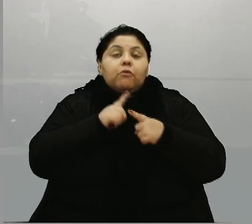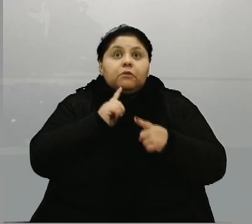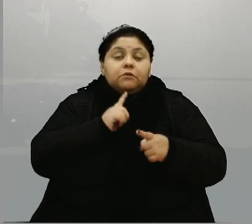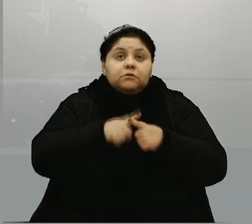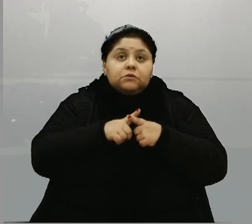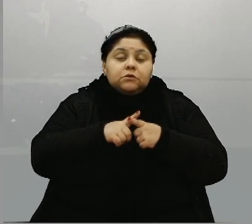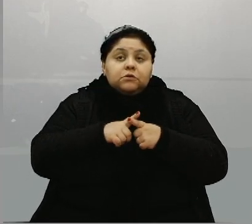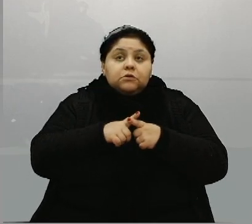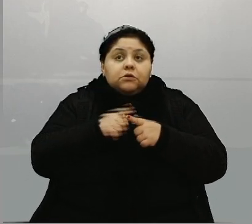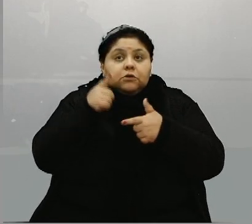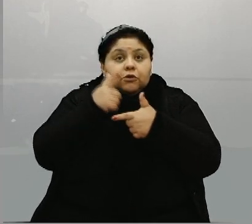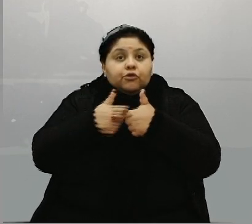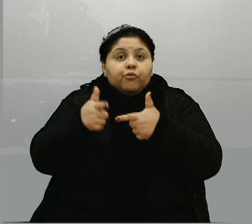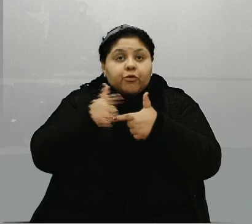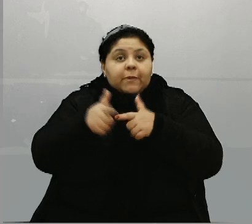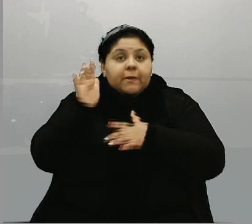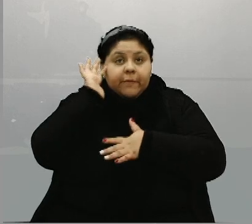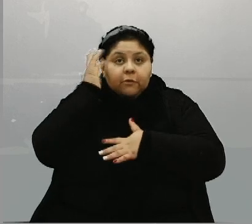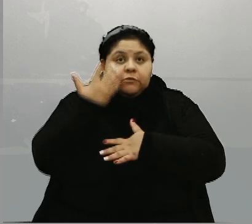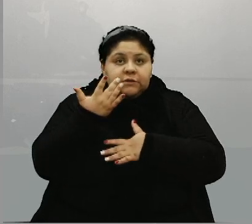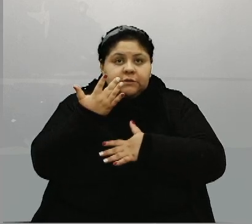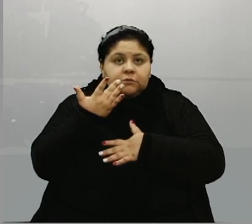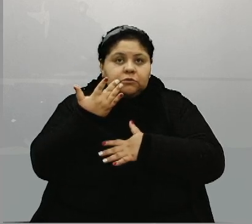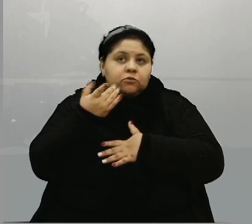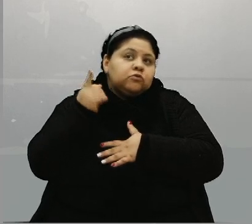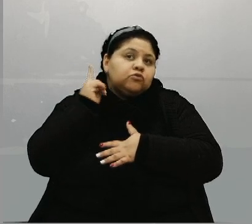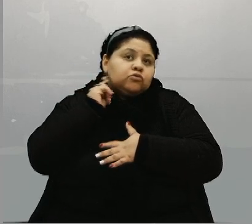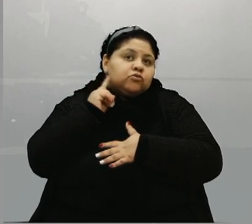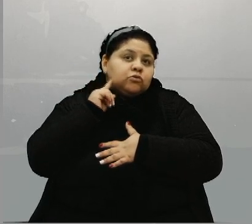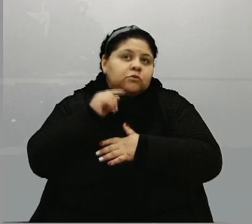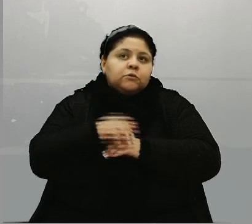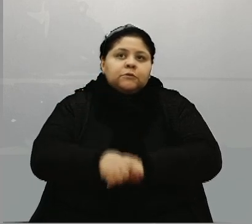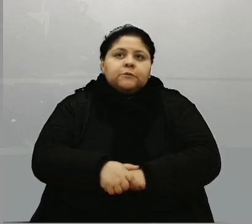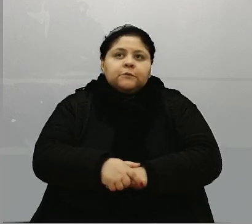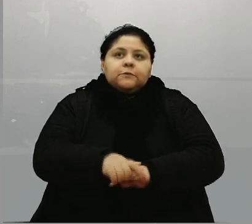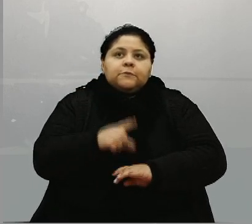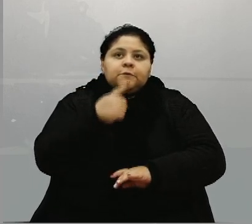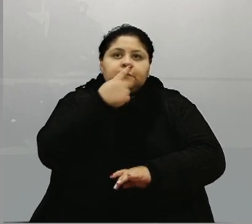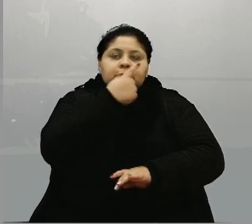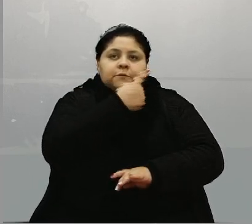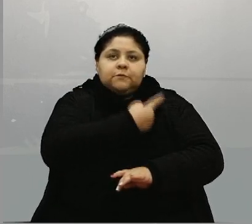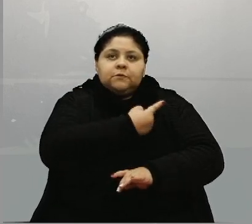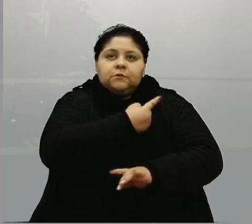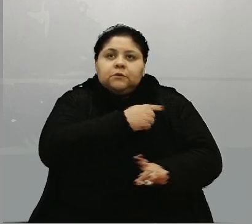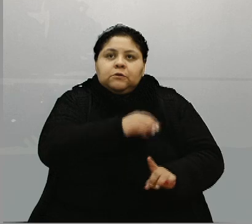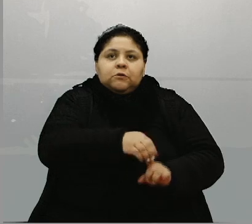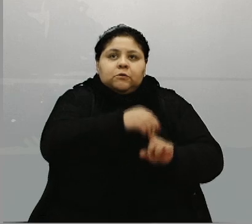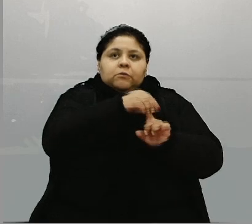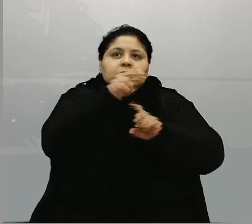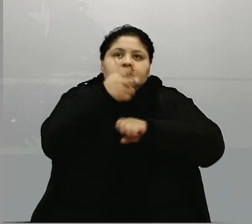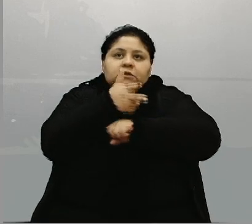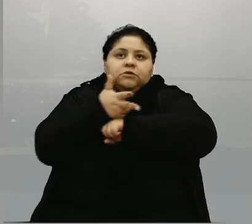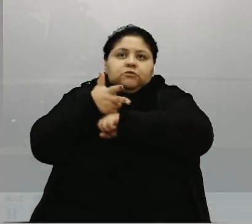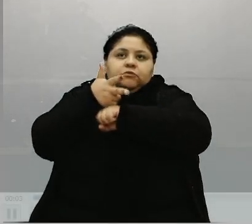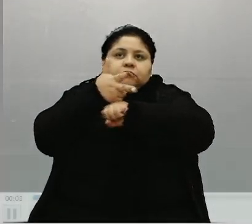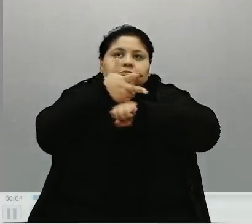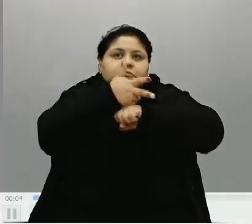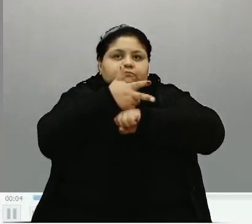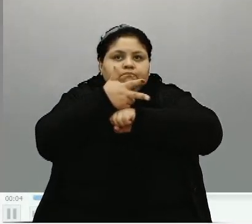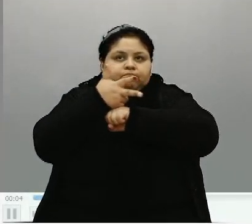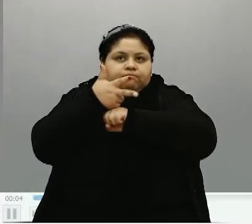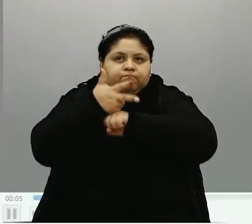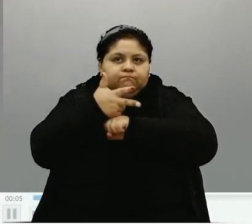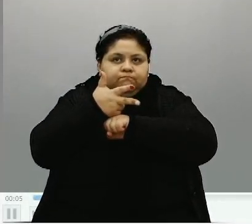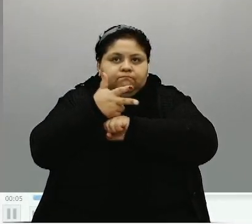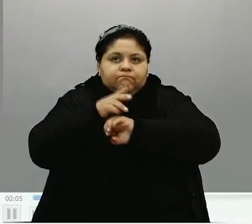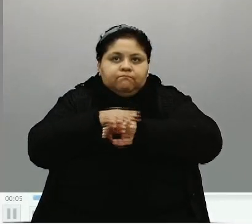essa situação está assim. E peço para que a TV Câmara priorize esse vídeo, que é